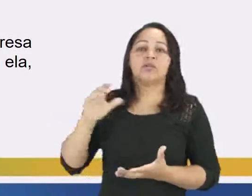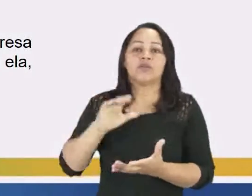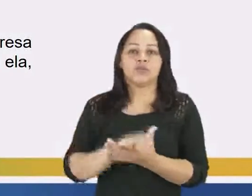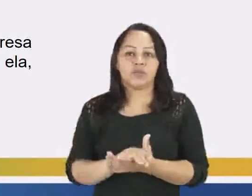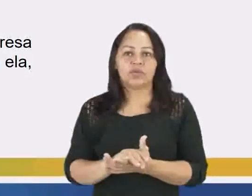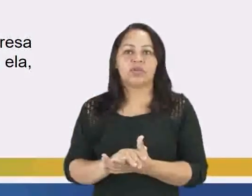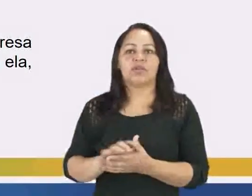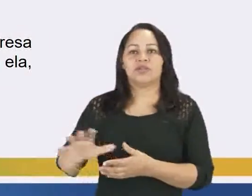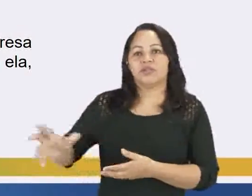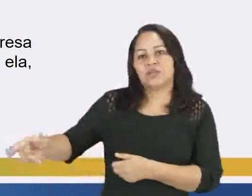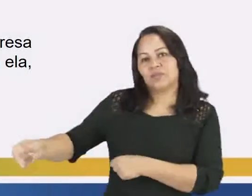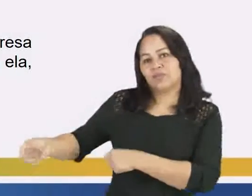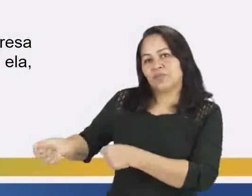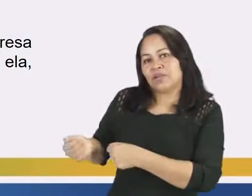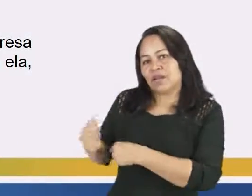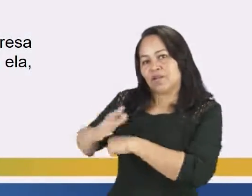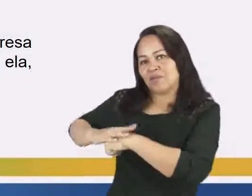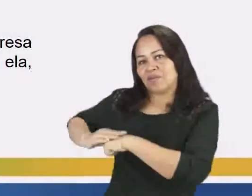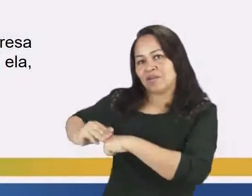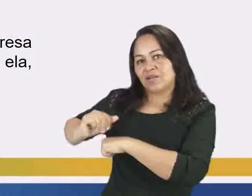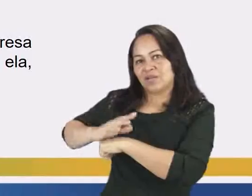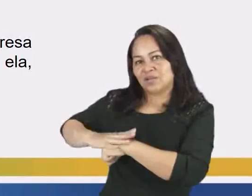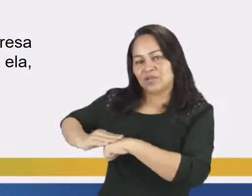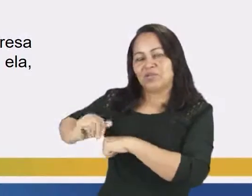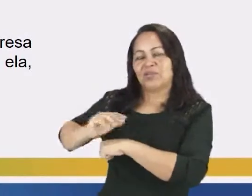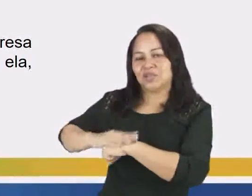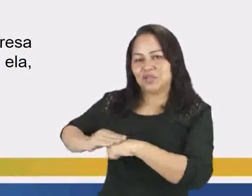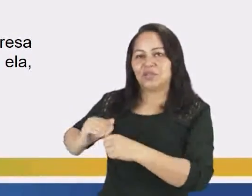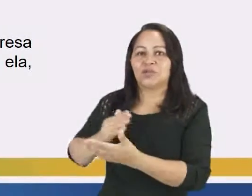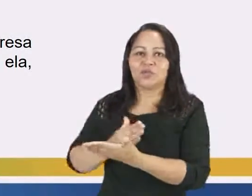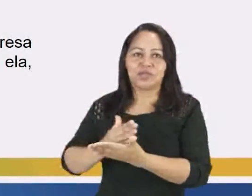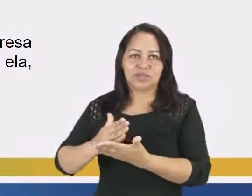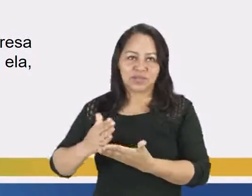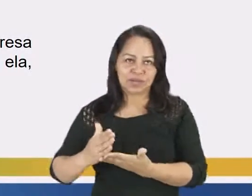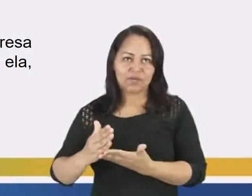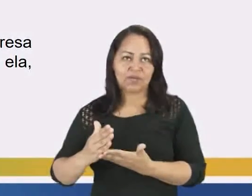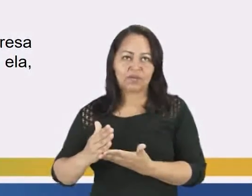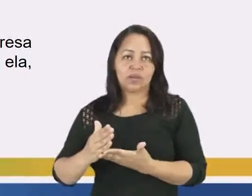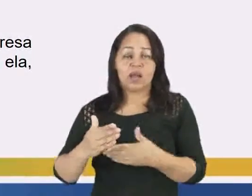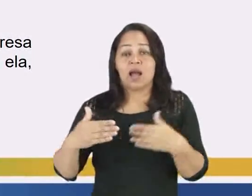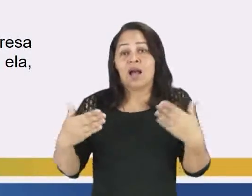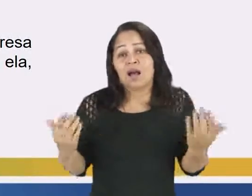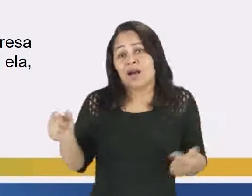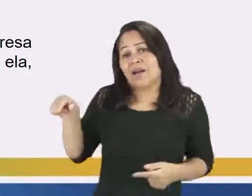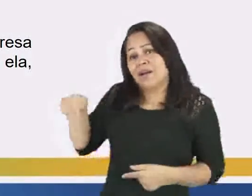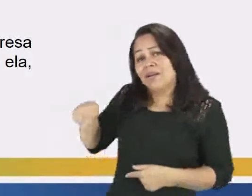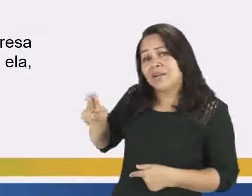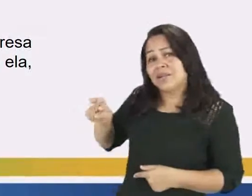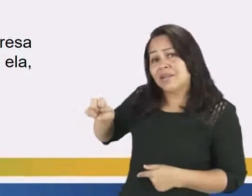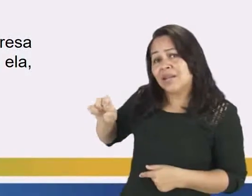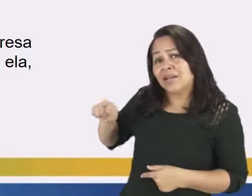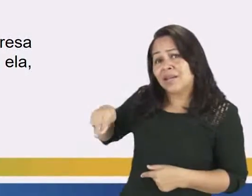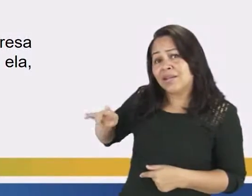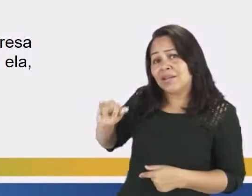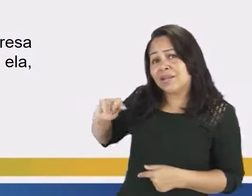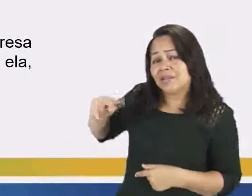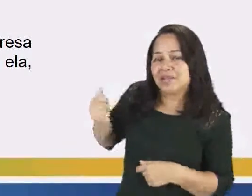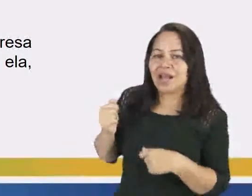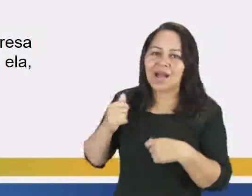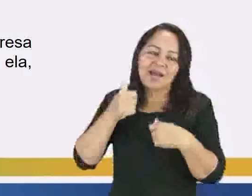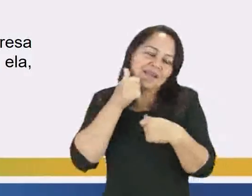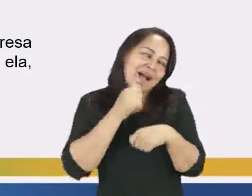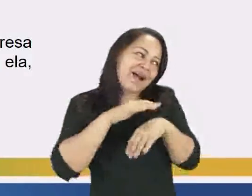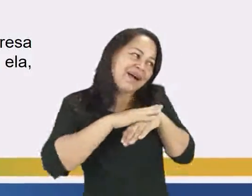pegava sua mão carinhosamente e começava. Pois a Quequinha. E a Quequinha